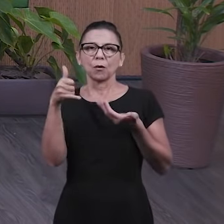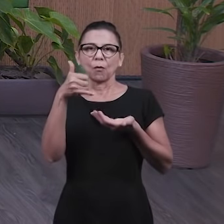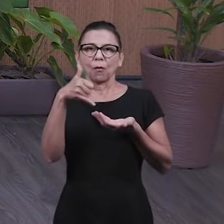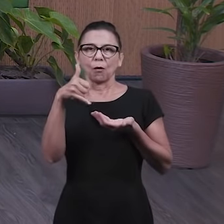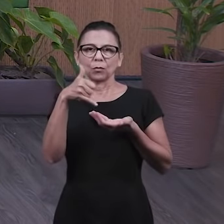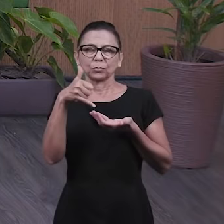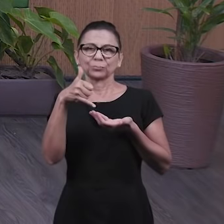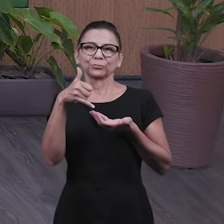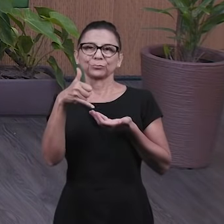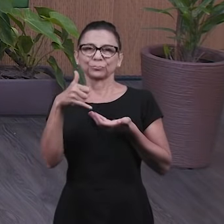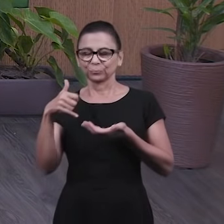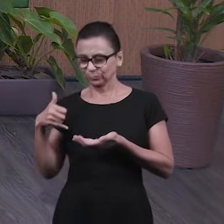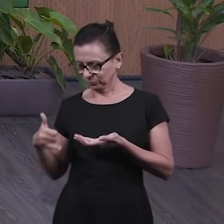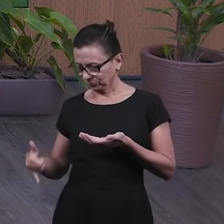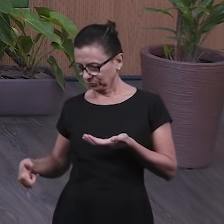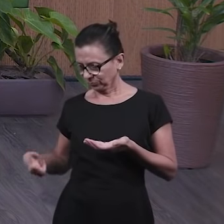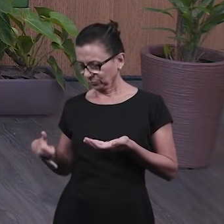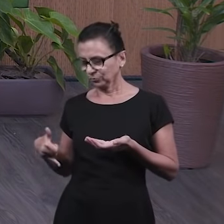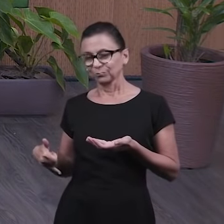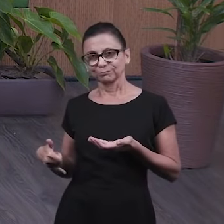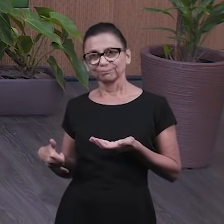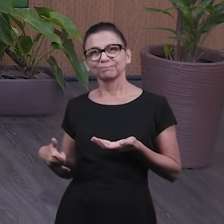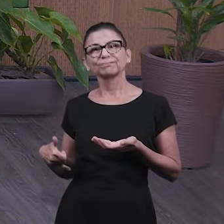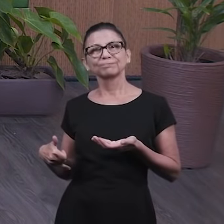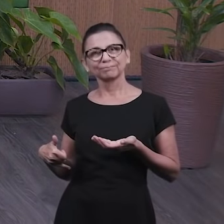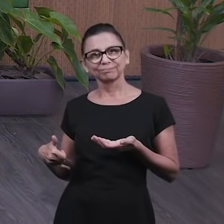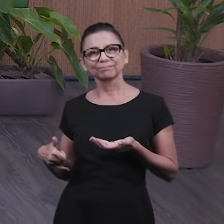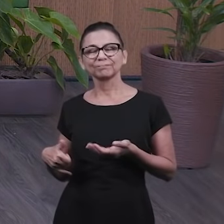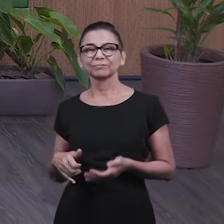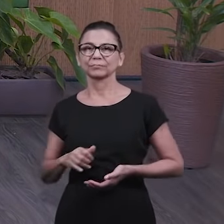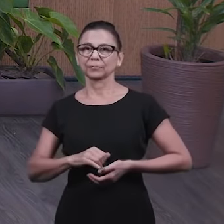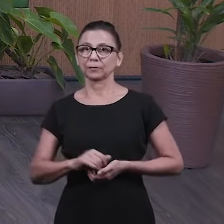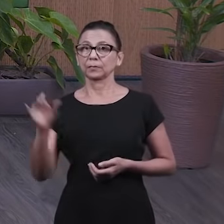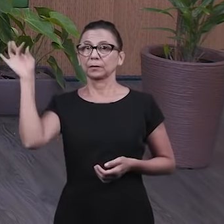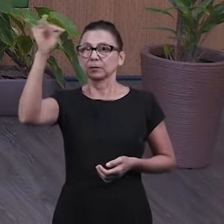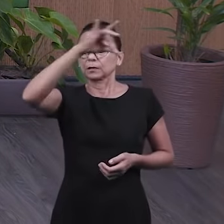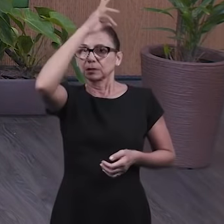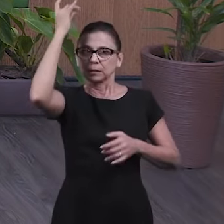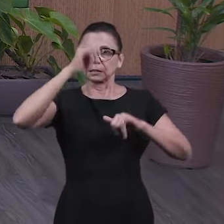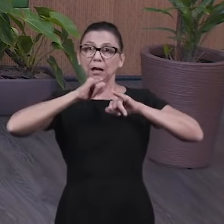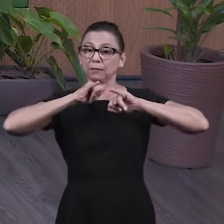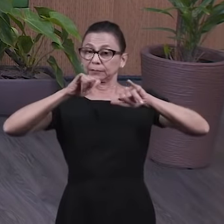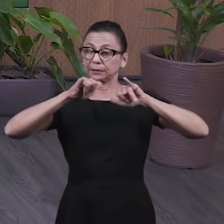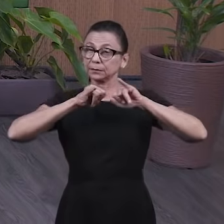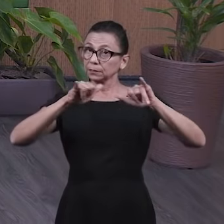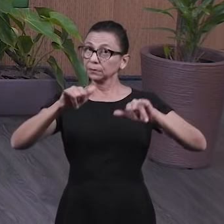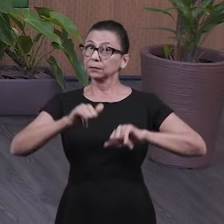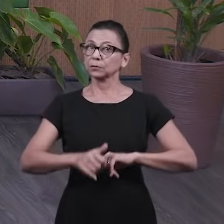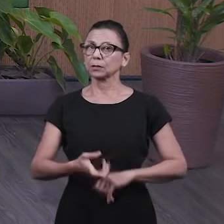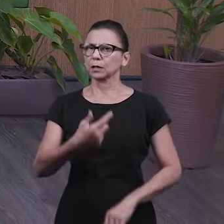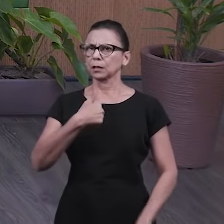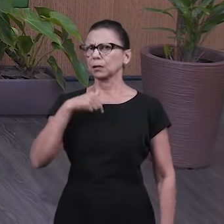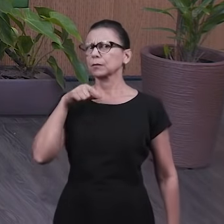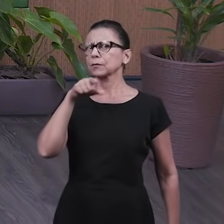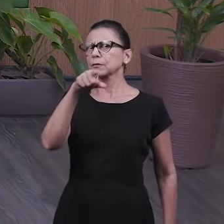está alertando, avisando, para que eu e